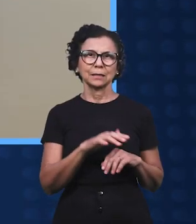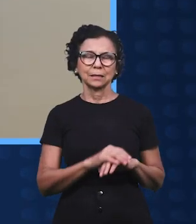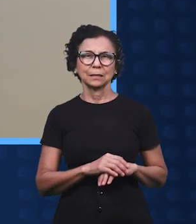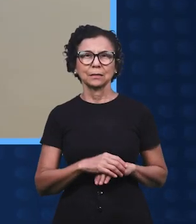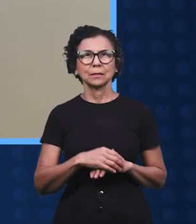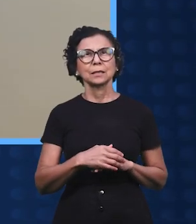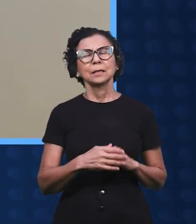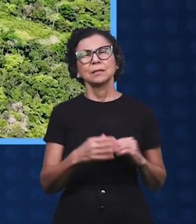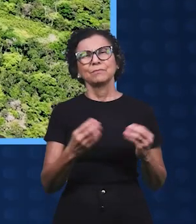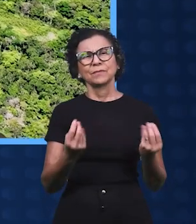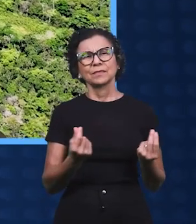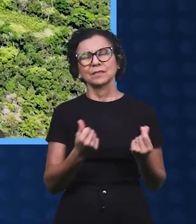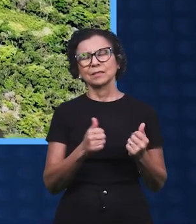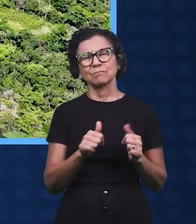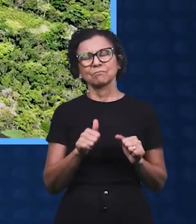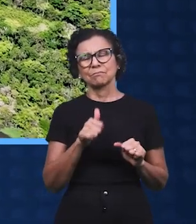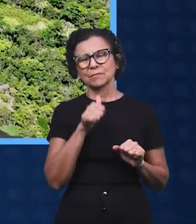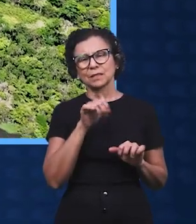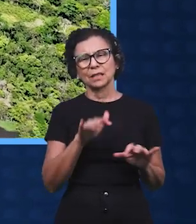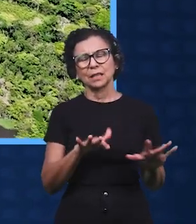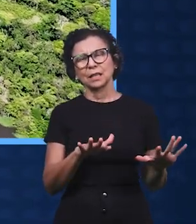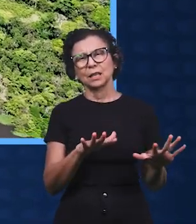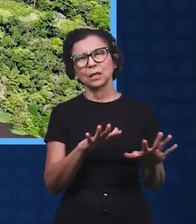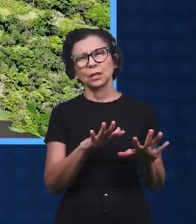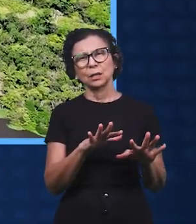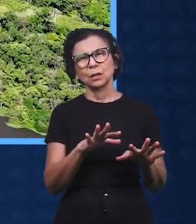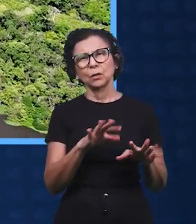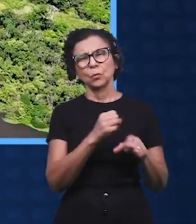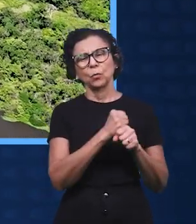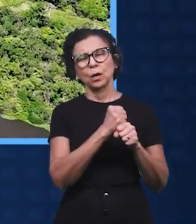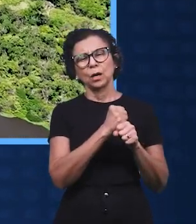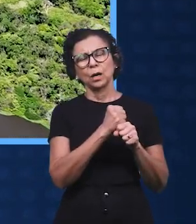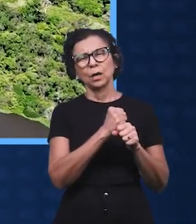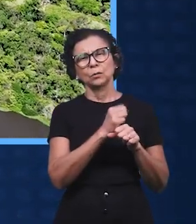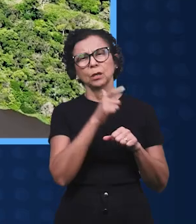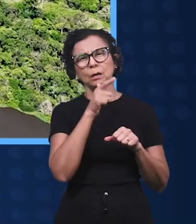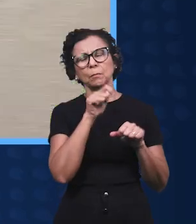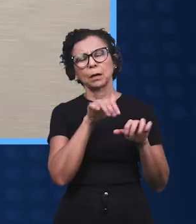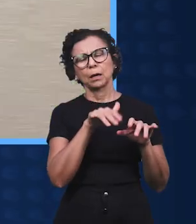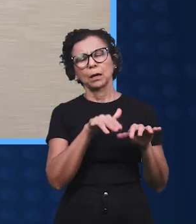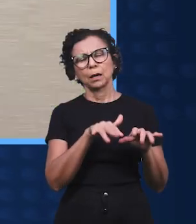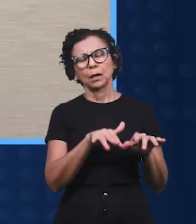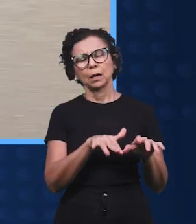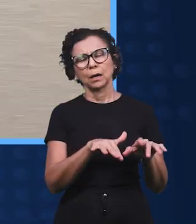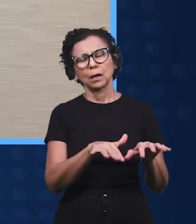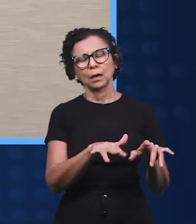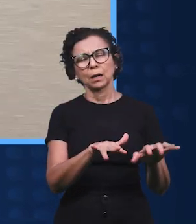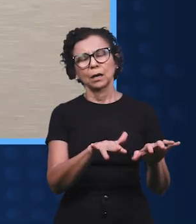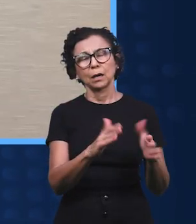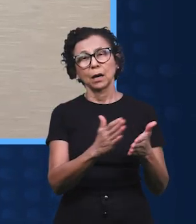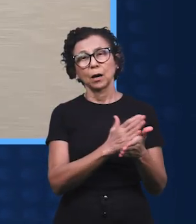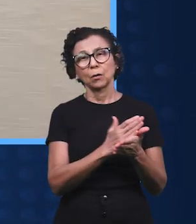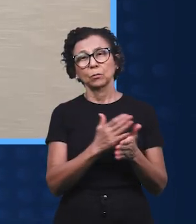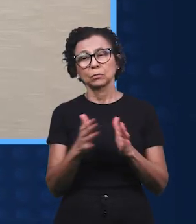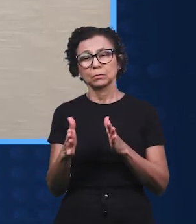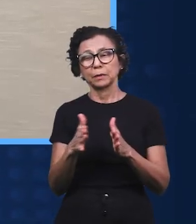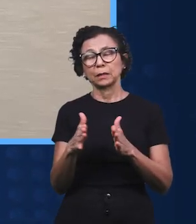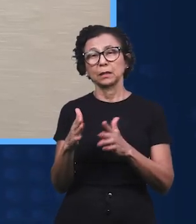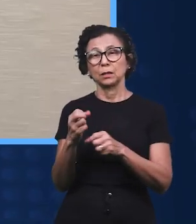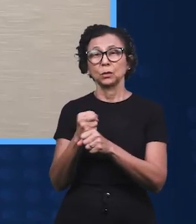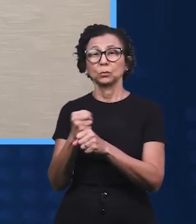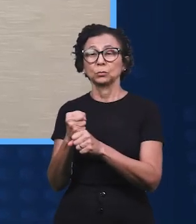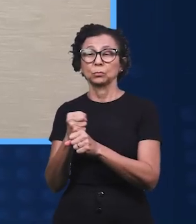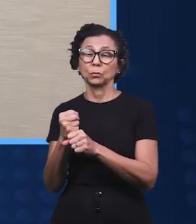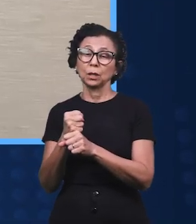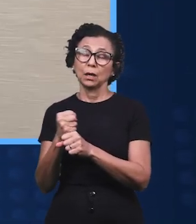perenes, né? Rios que durante o ano todo ali ele tem fluxo de água, E em algumas épocas do ano, devido a